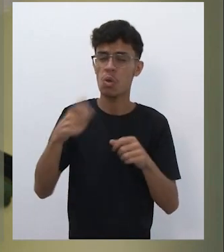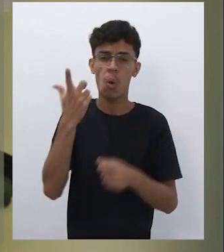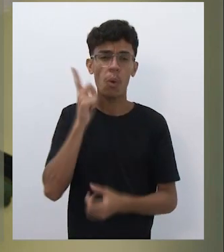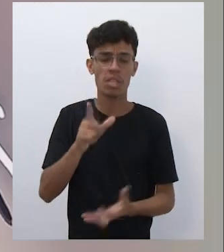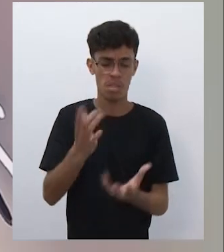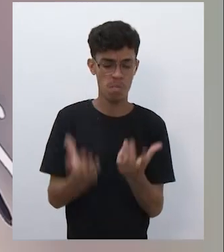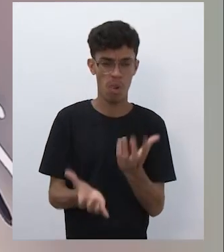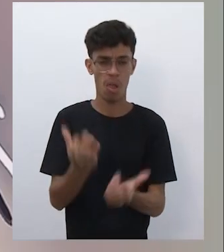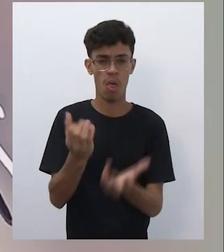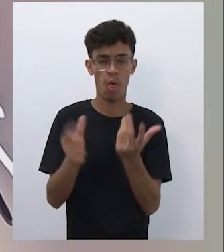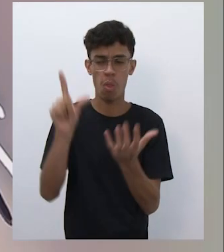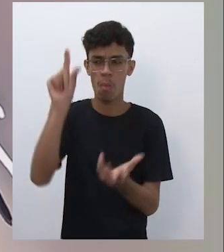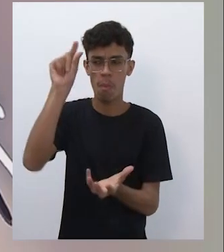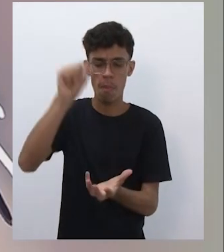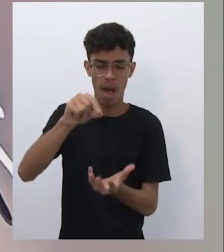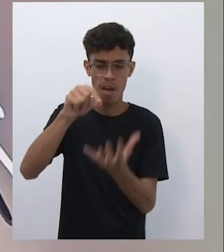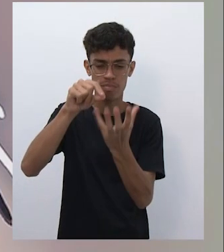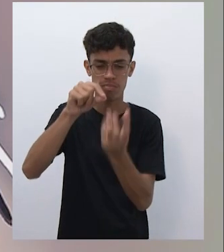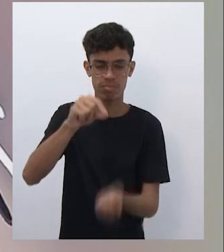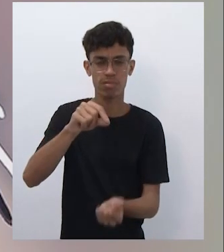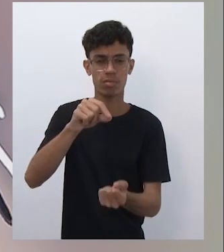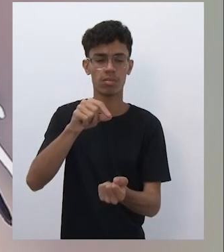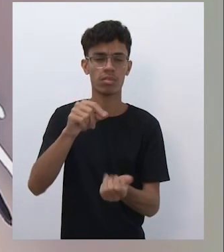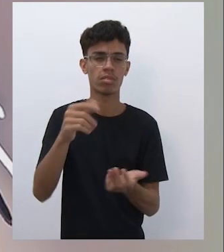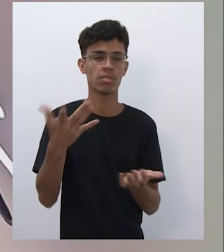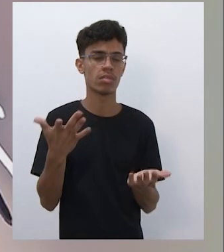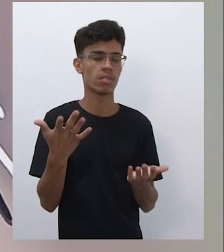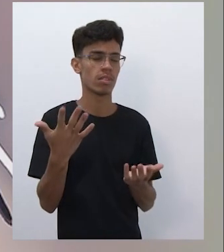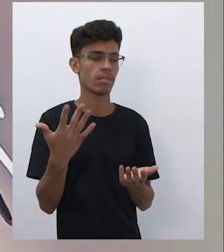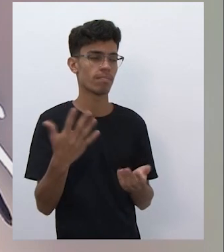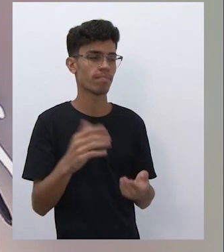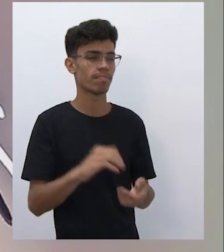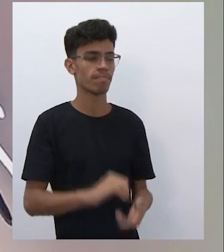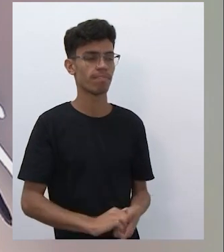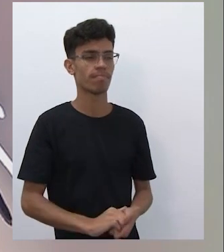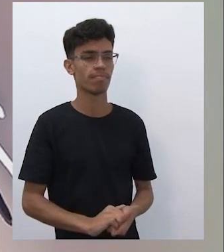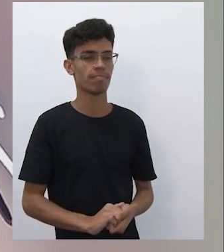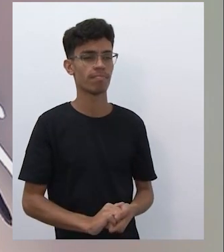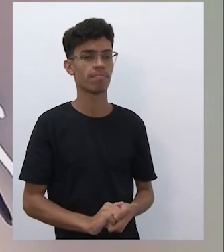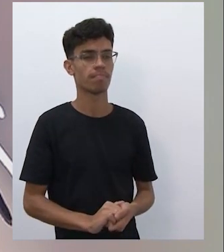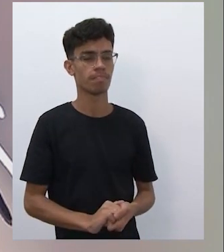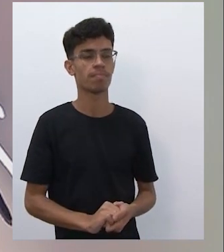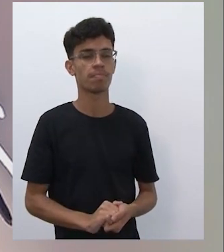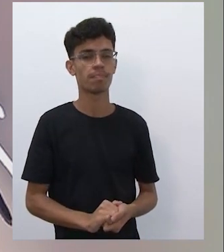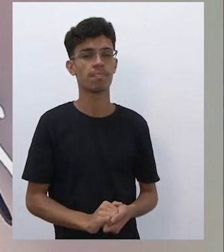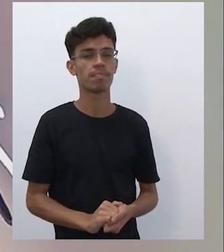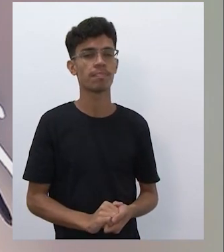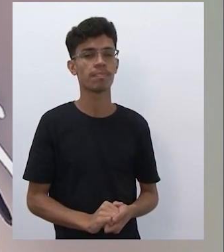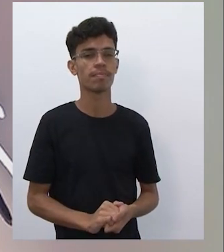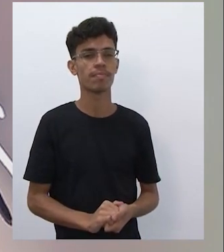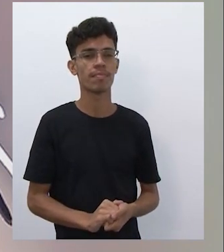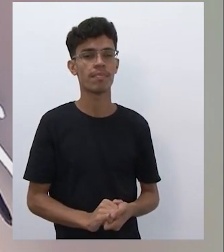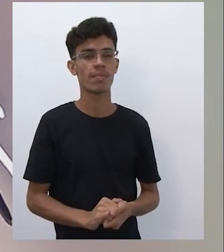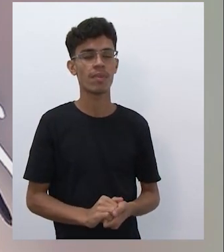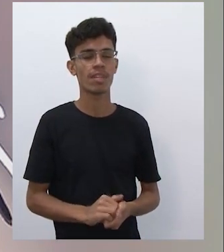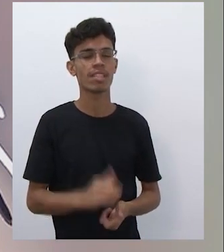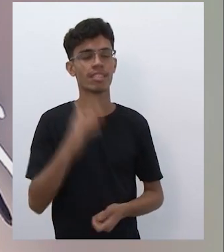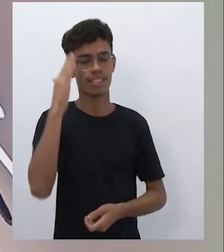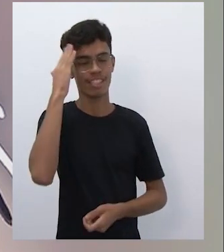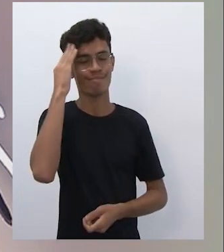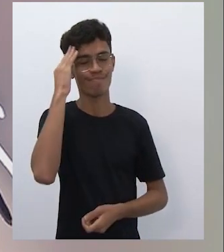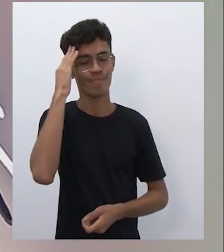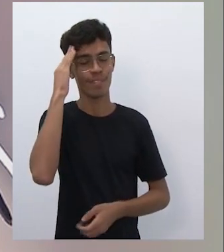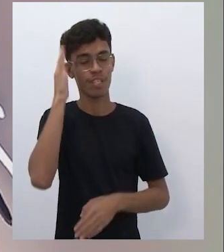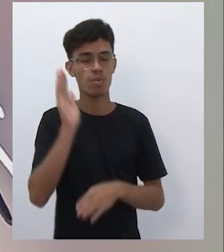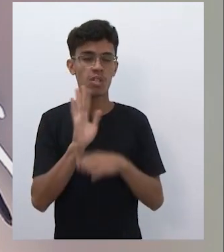devastador incêndio? A resposta do beija-flor foi imediata. Sei que minha